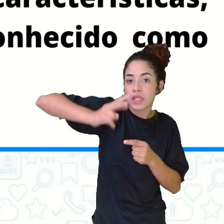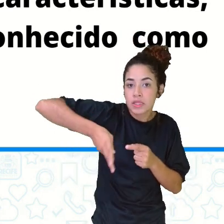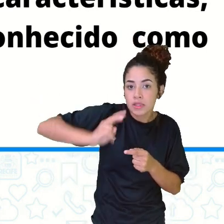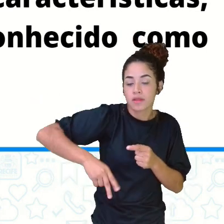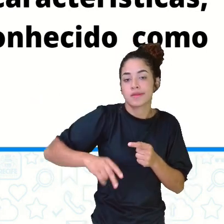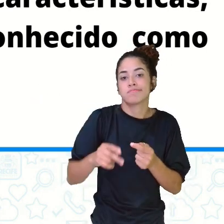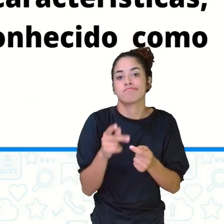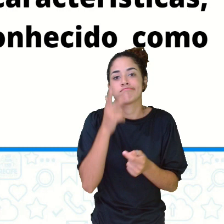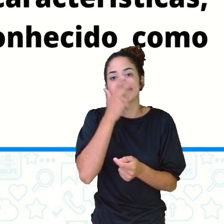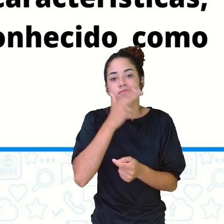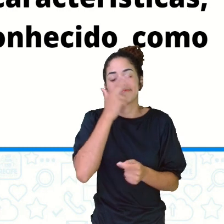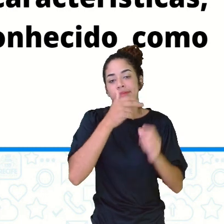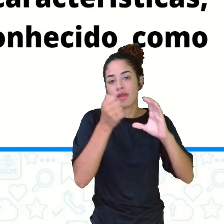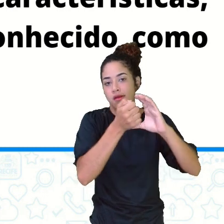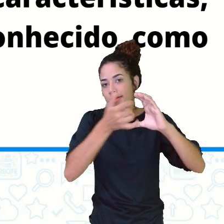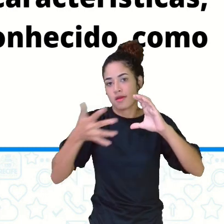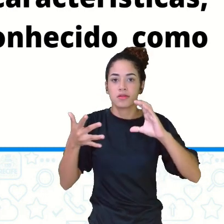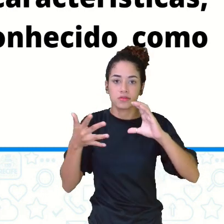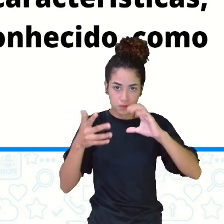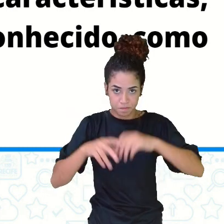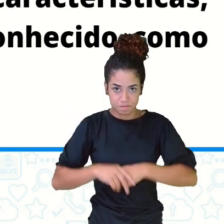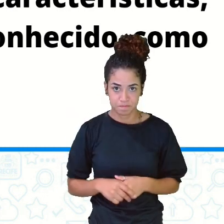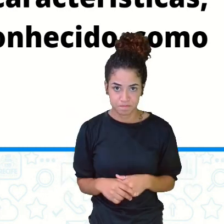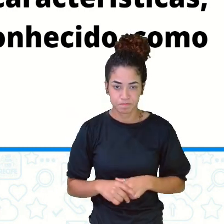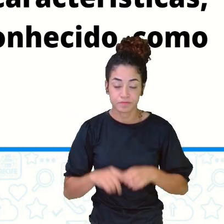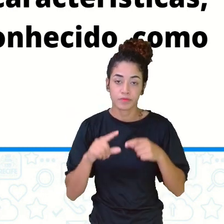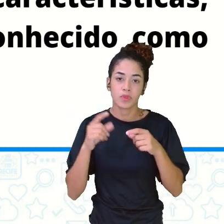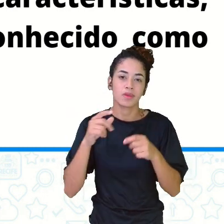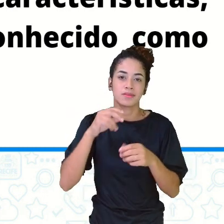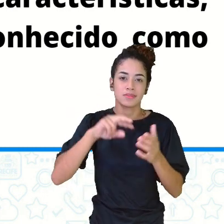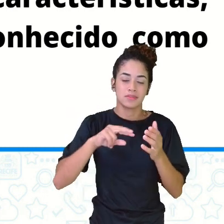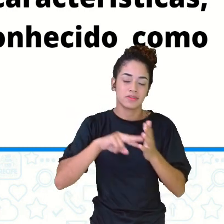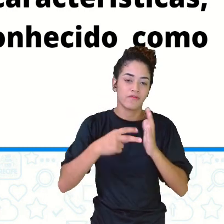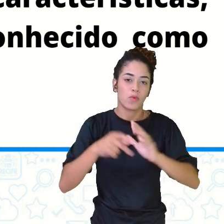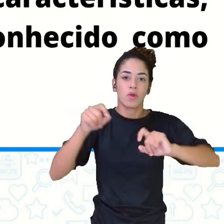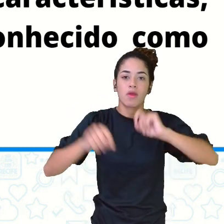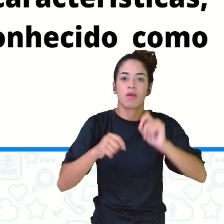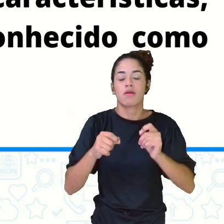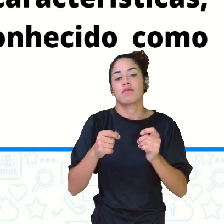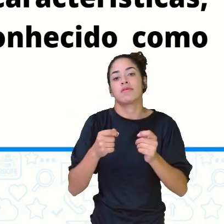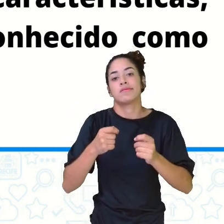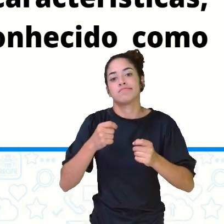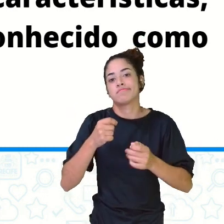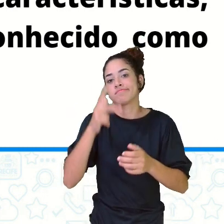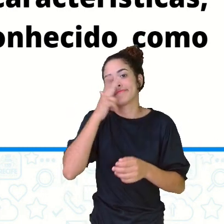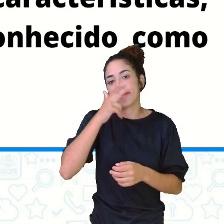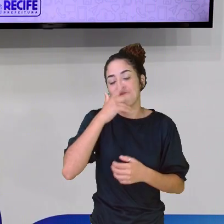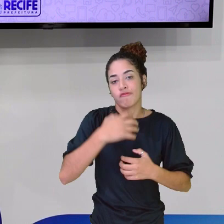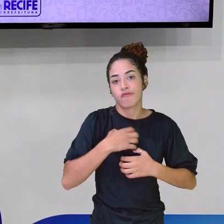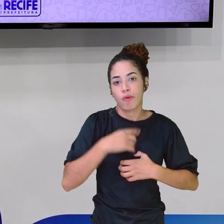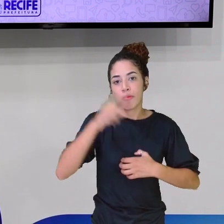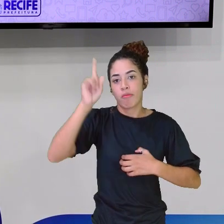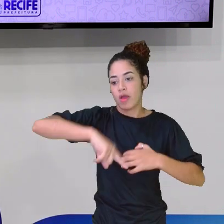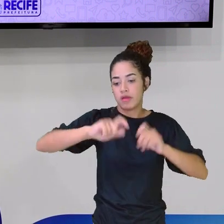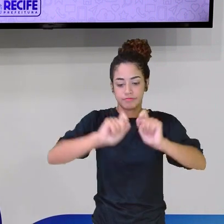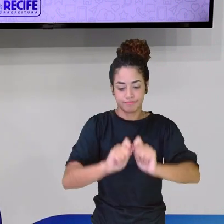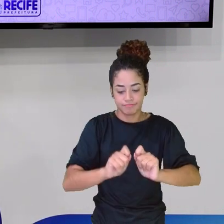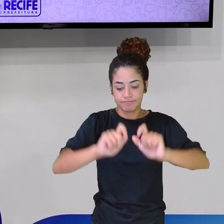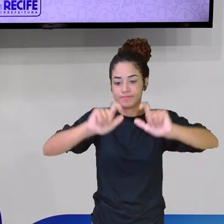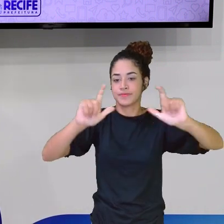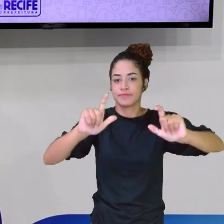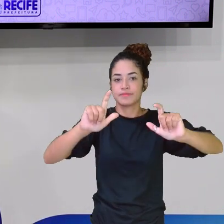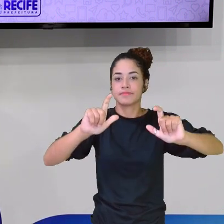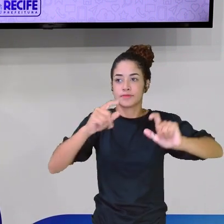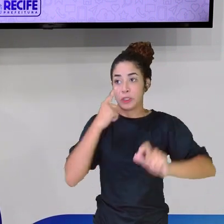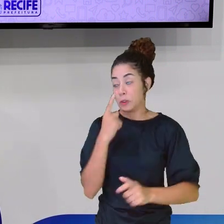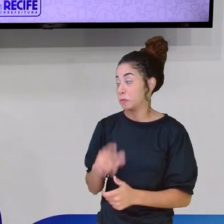mesmas características. Isto é, a mesma forma é conhecido como ampliação, esse